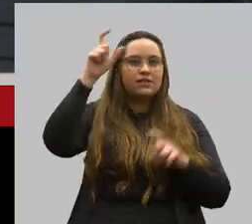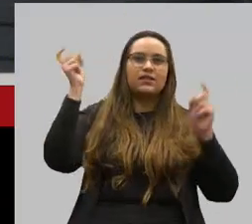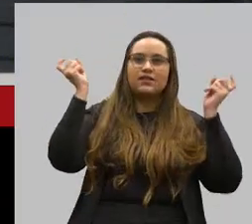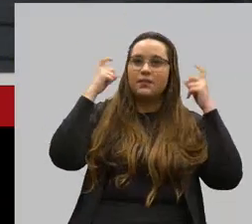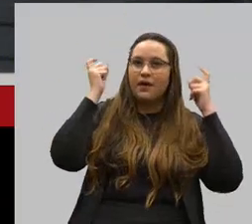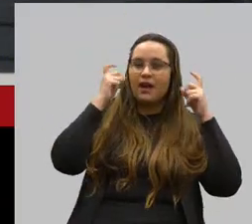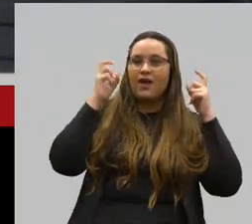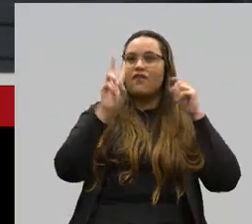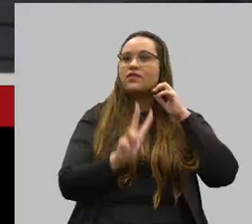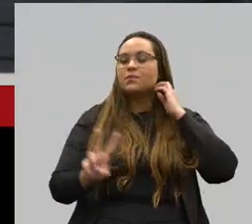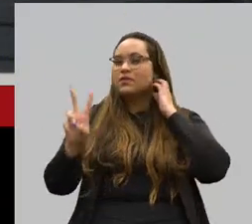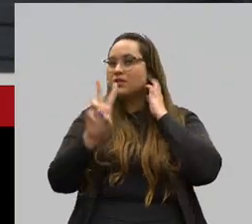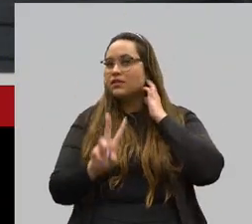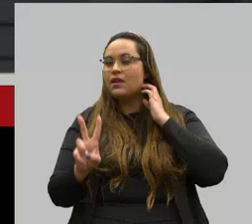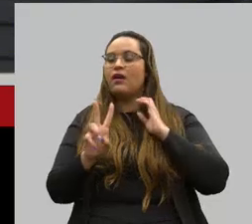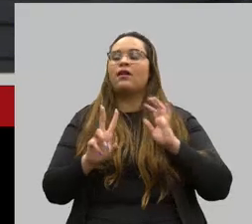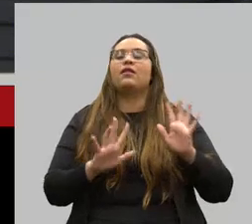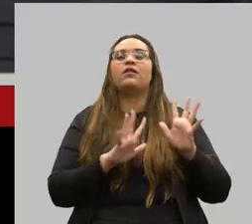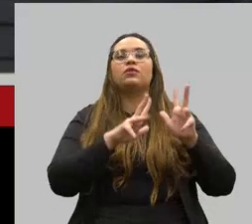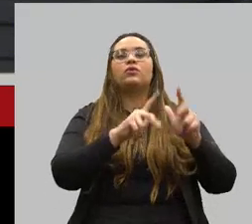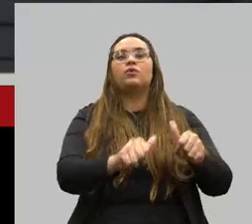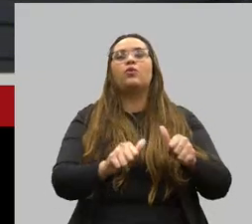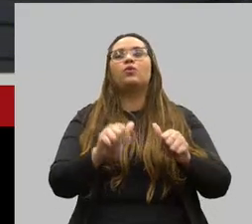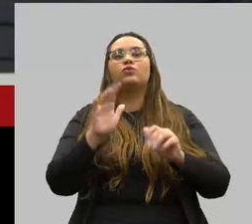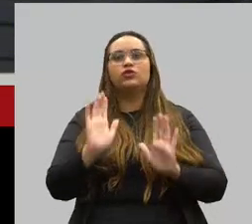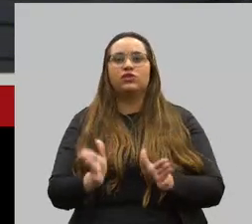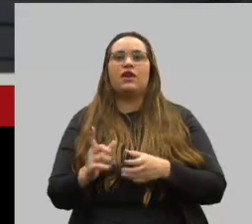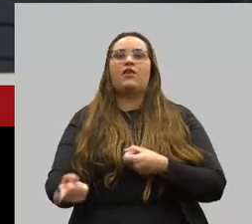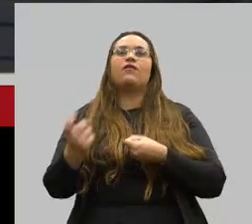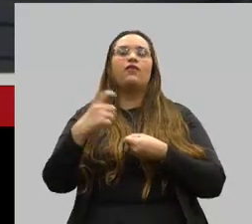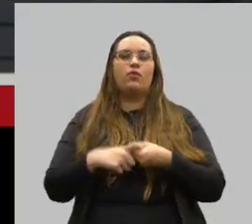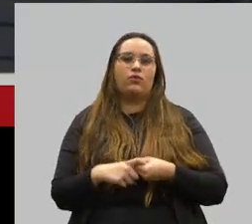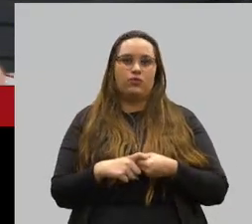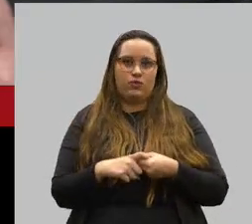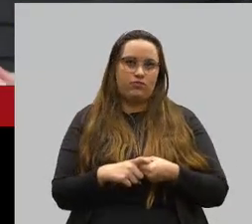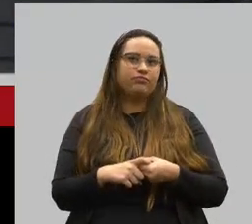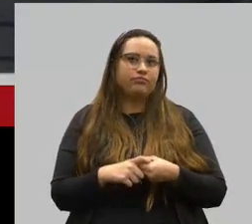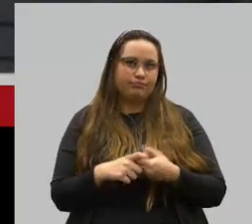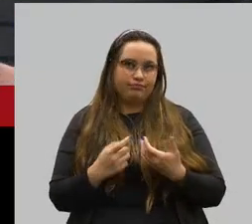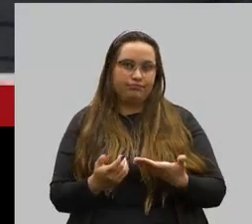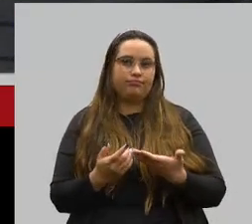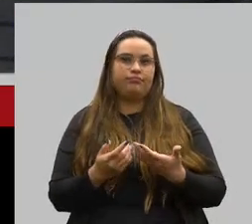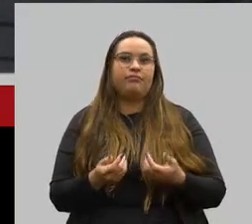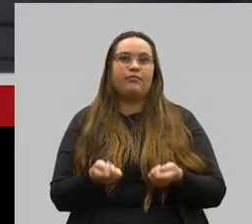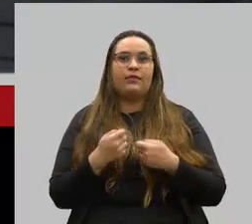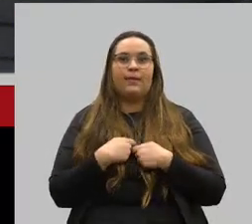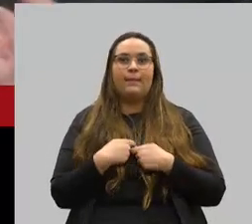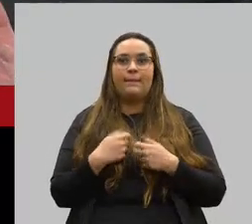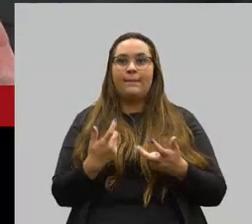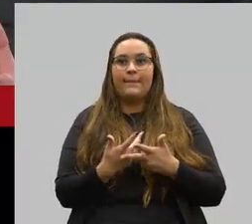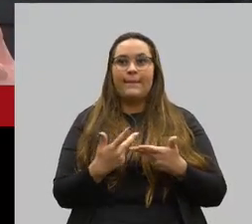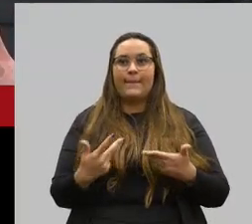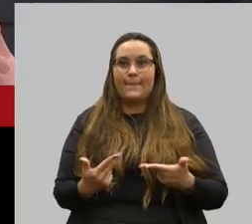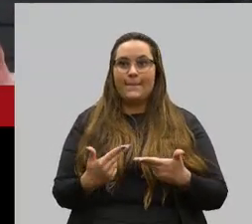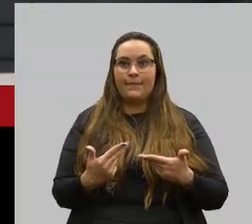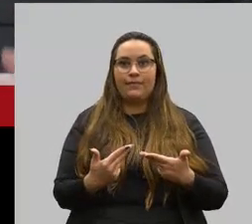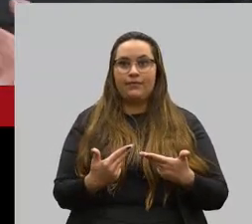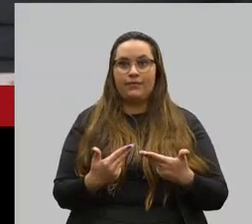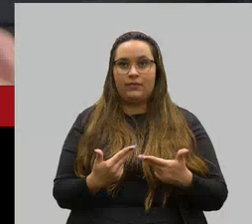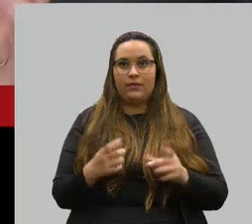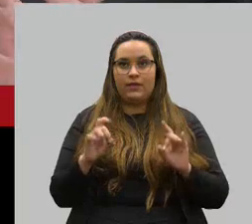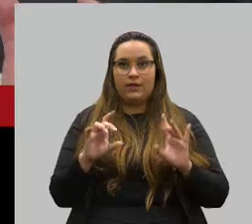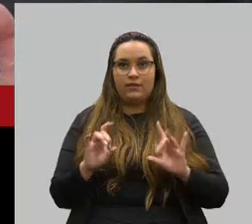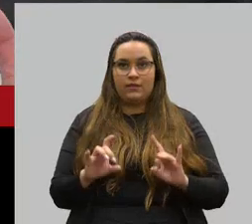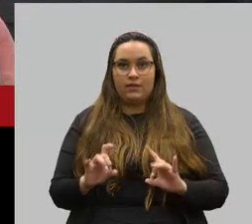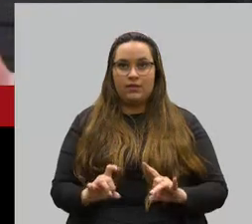Vespasiano todas elas retornaram à estrutura do dhpp para que com o fortalecimento dessa unidade especializada a gente